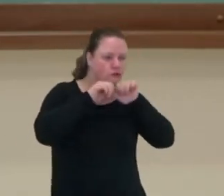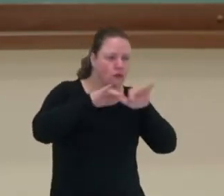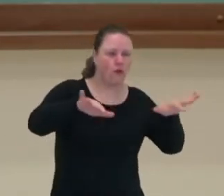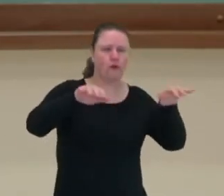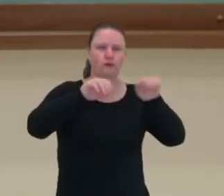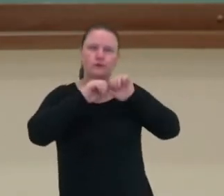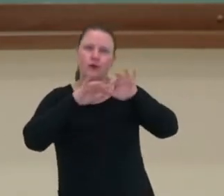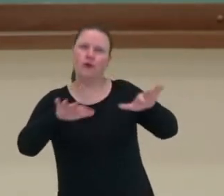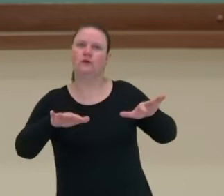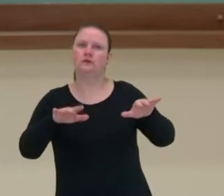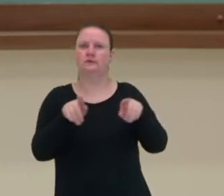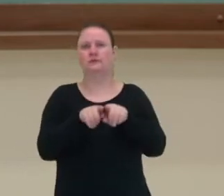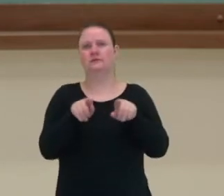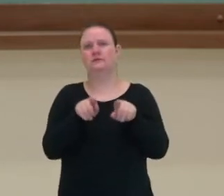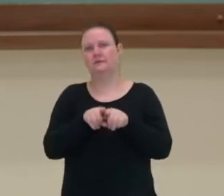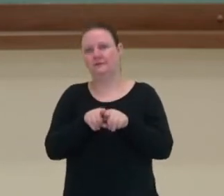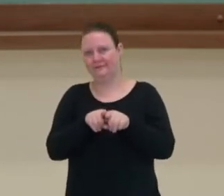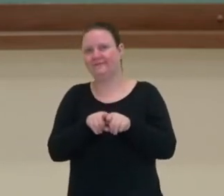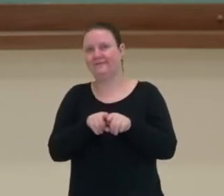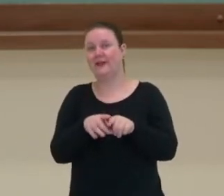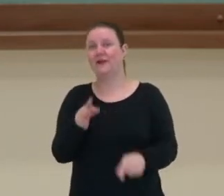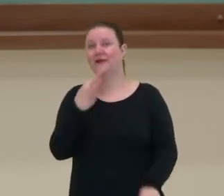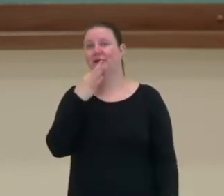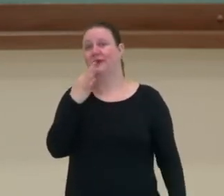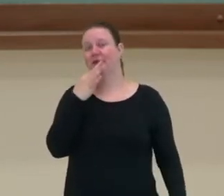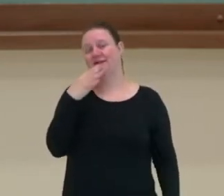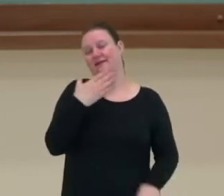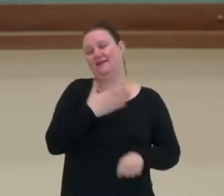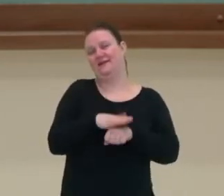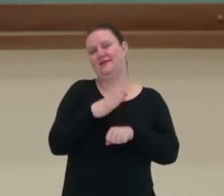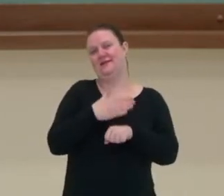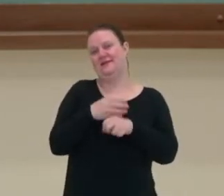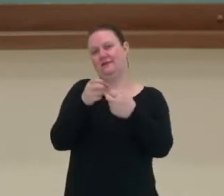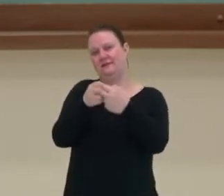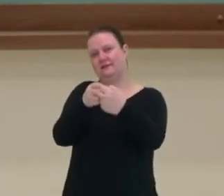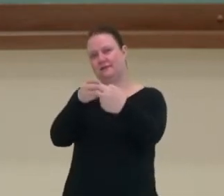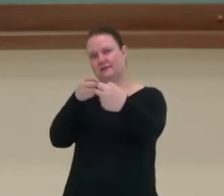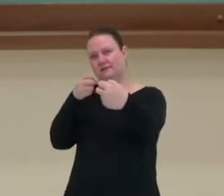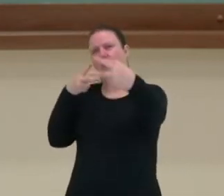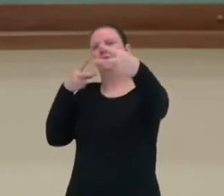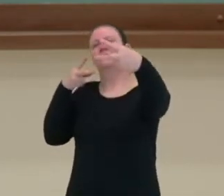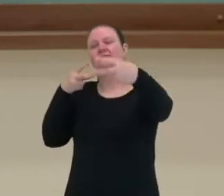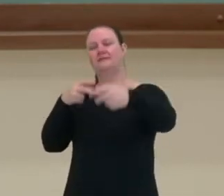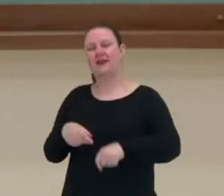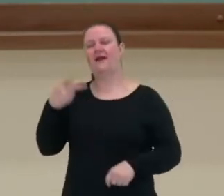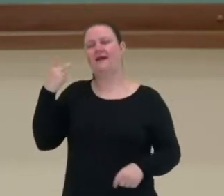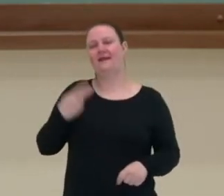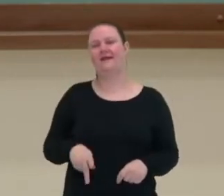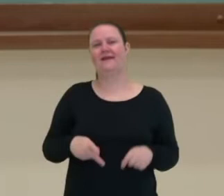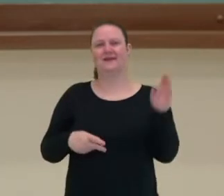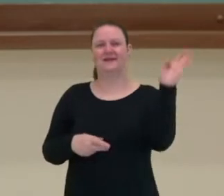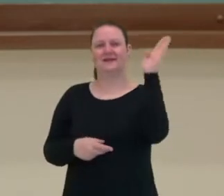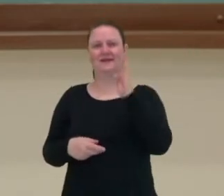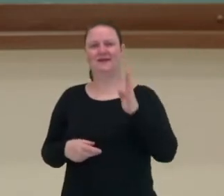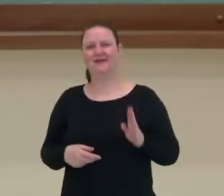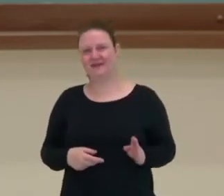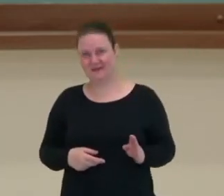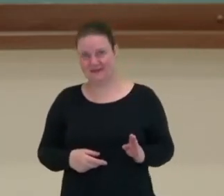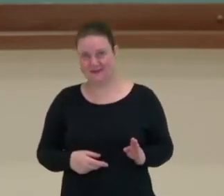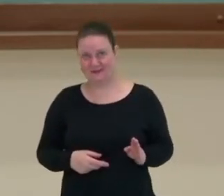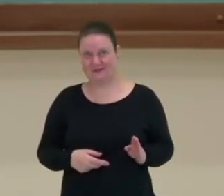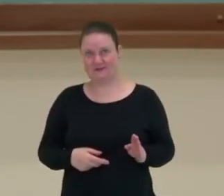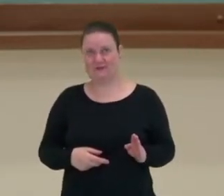começou a se difundir, a se conhecer o tiro com arco aqui em terras brasileiras, tá?